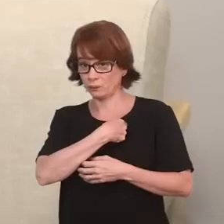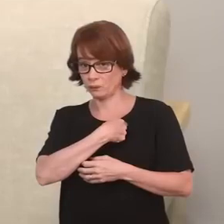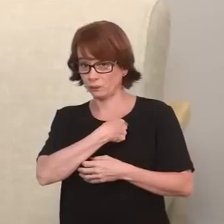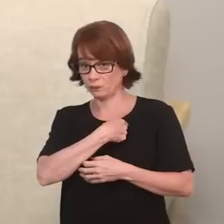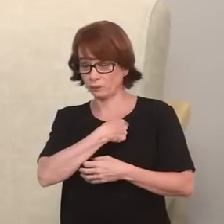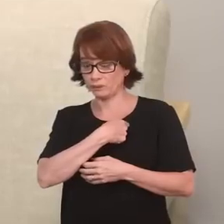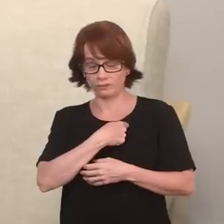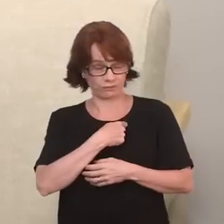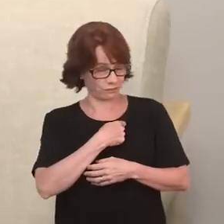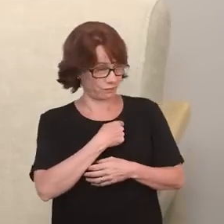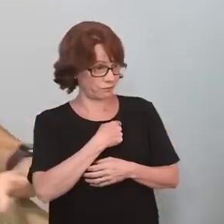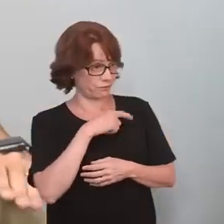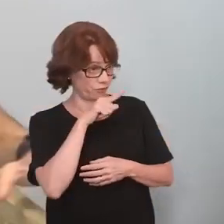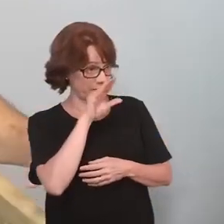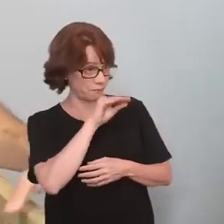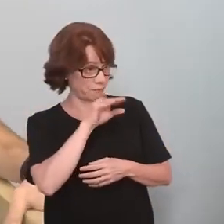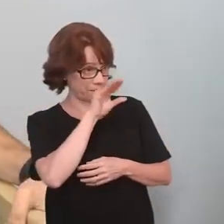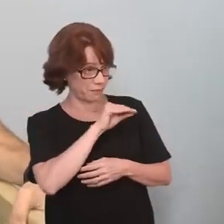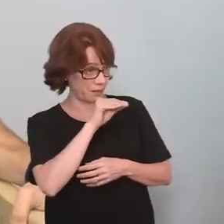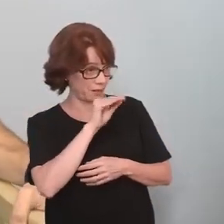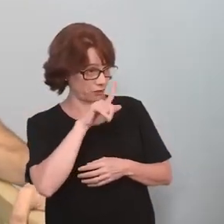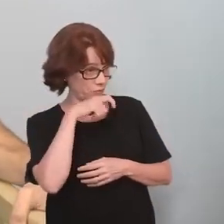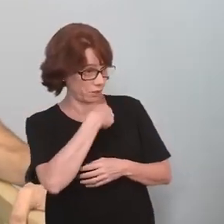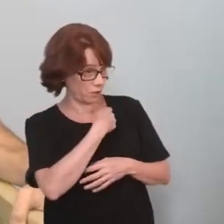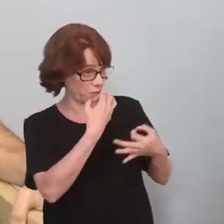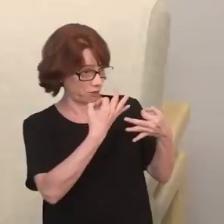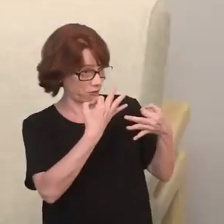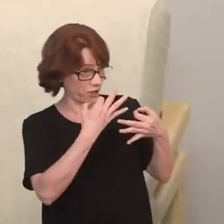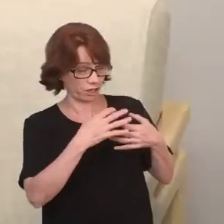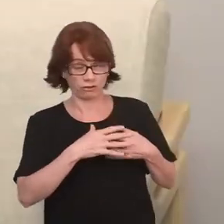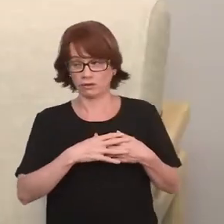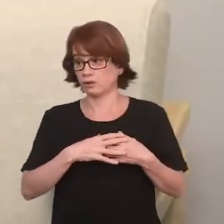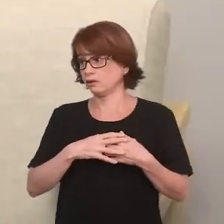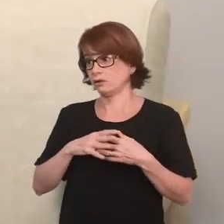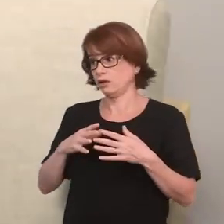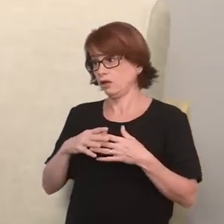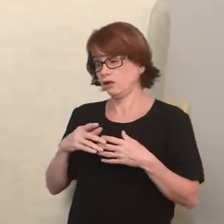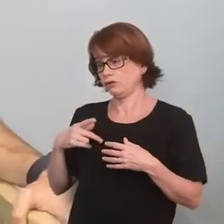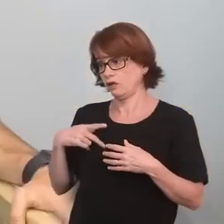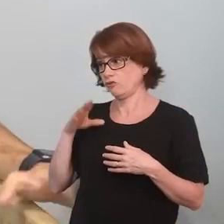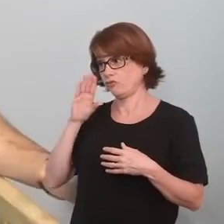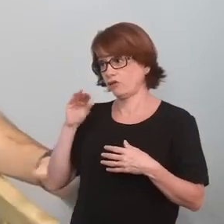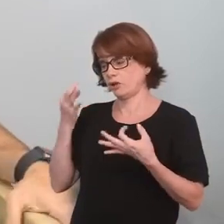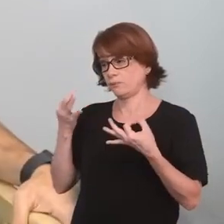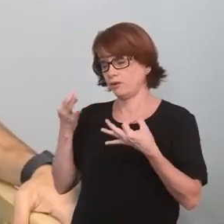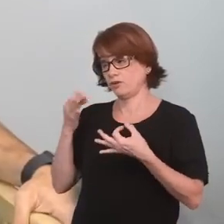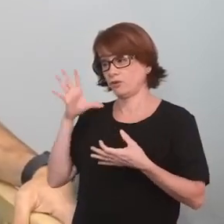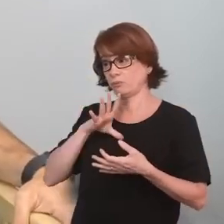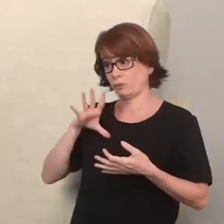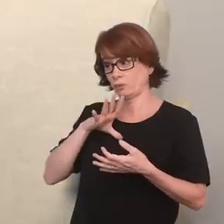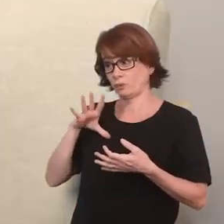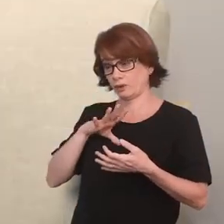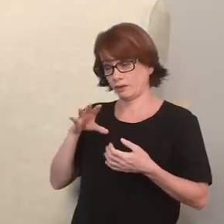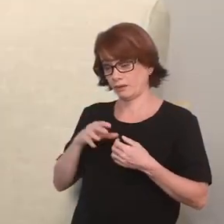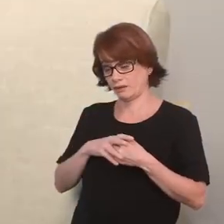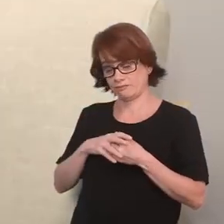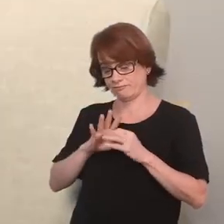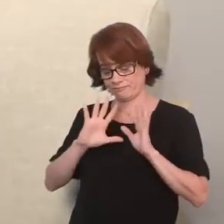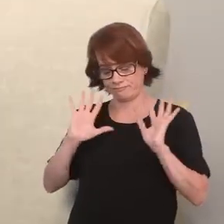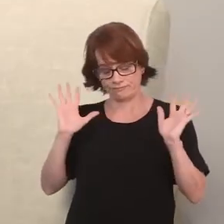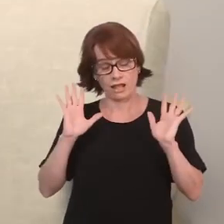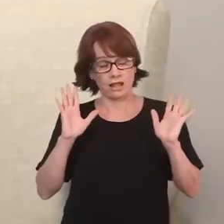menina, é uma dificuldade para aprender espanhol. Eu hablo perfecto espanhol. Eu não, eu falo um perfeito portunhol. Hablo como Nádia. Né? Eu